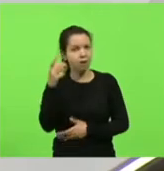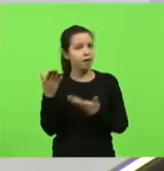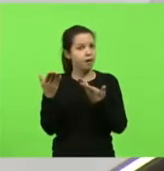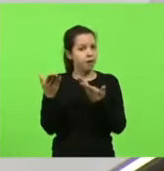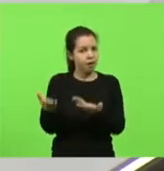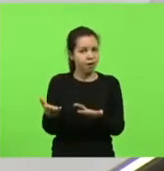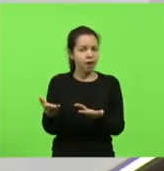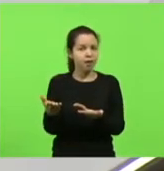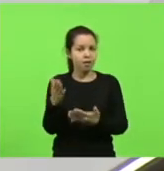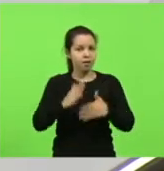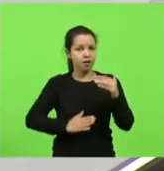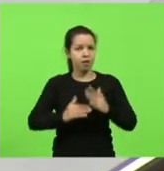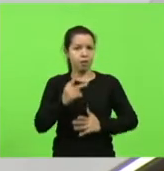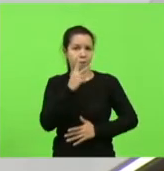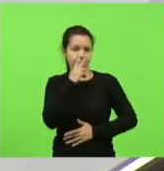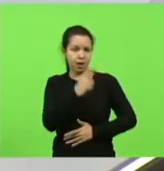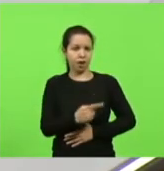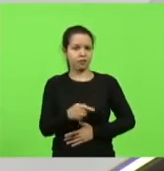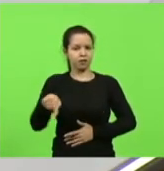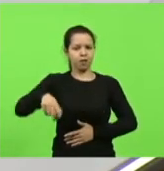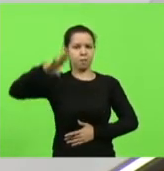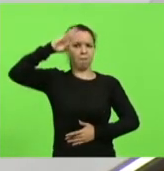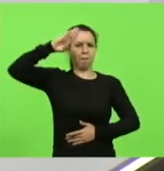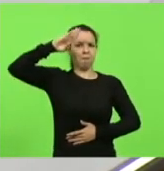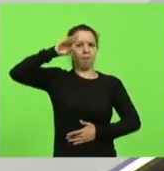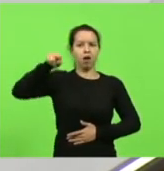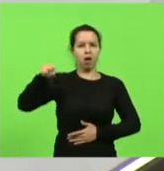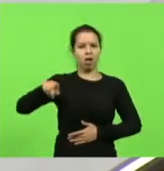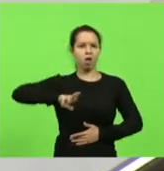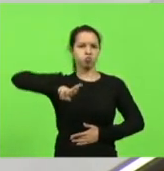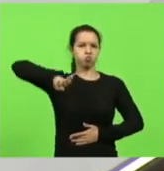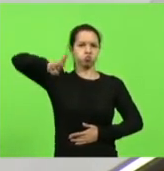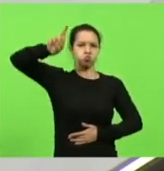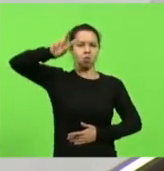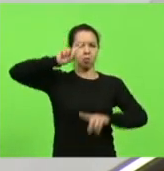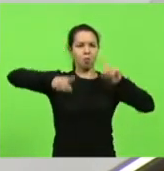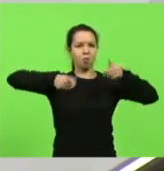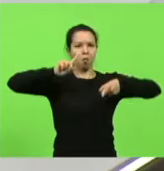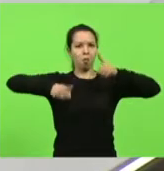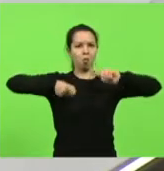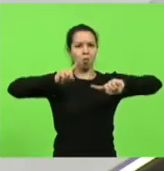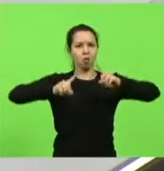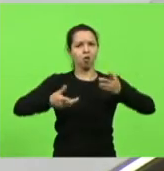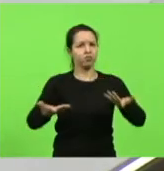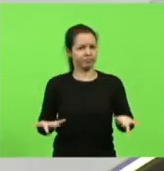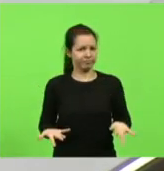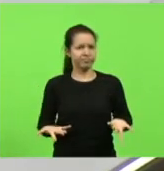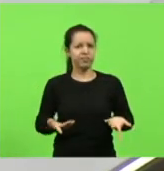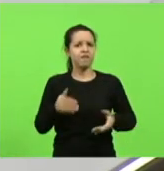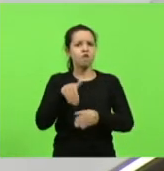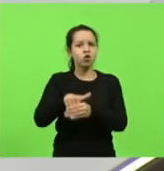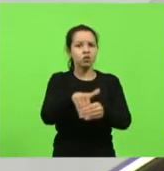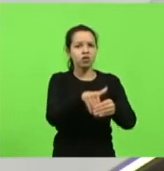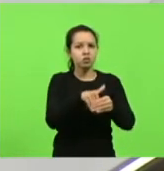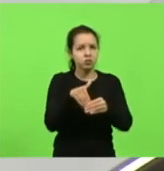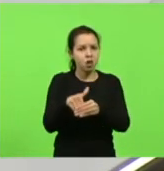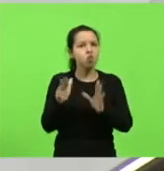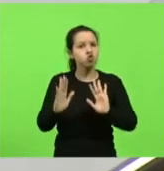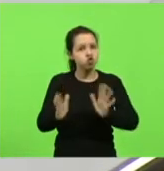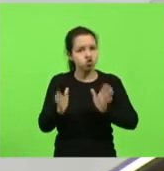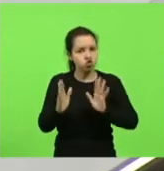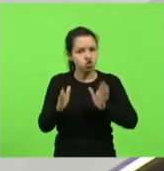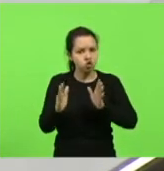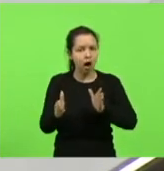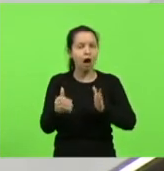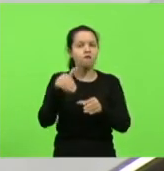a comissão fosse um feudo e ele fosse o senhor feudal daquele feudo. Uma votação estava acontecendo, um voto de